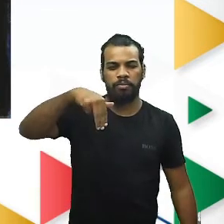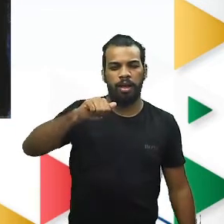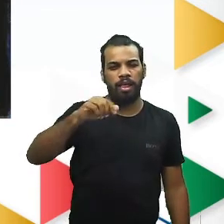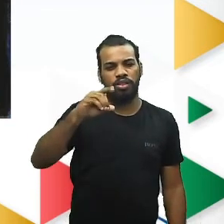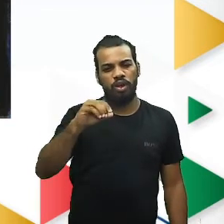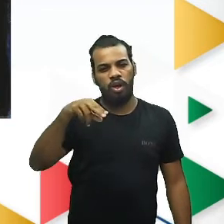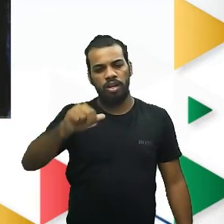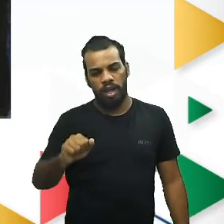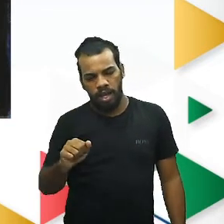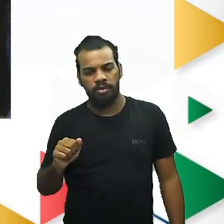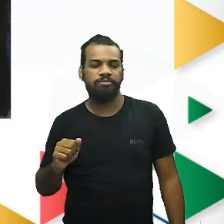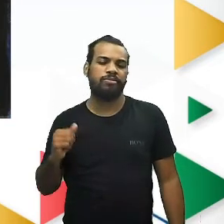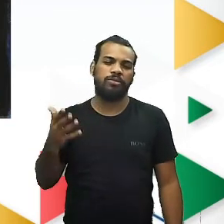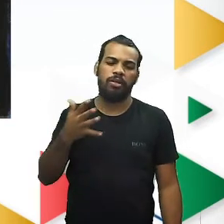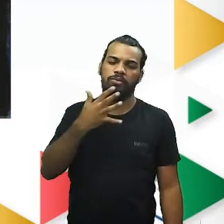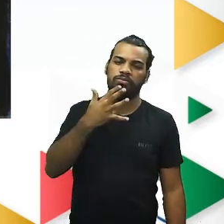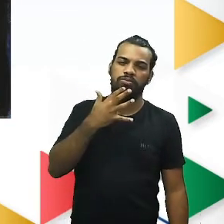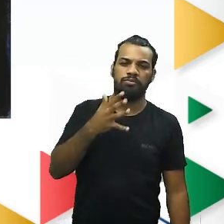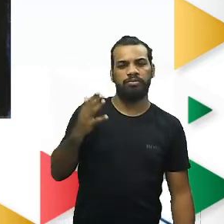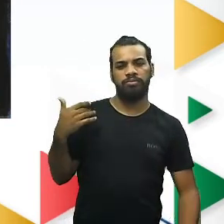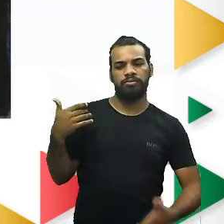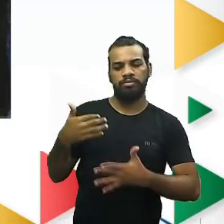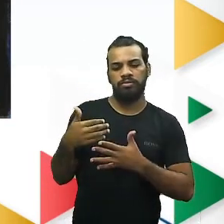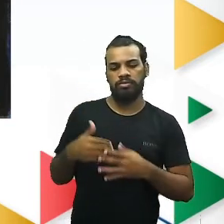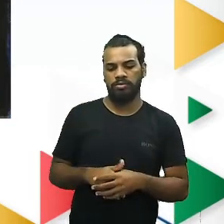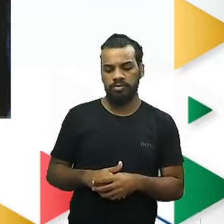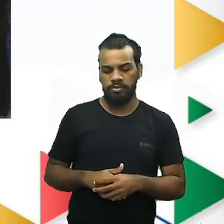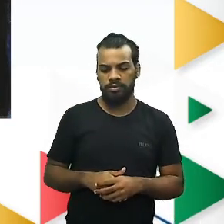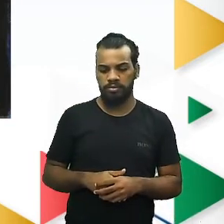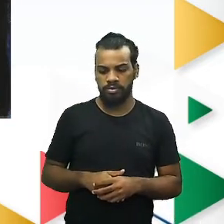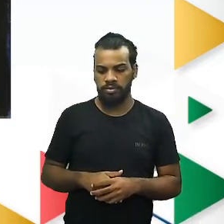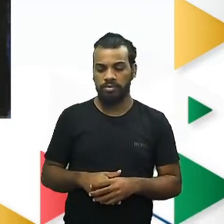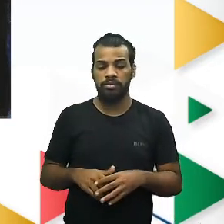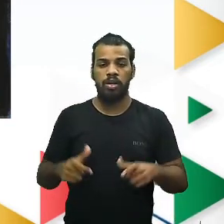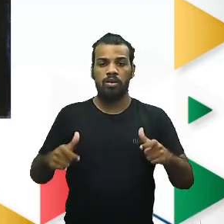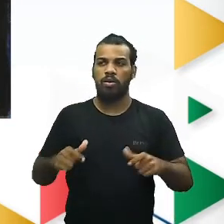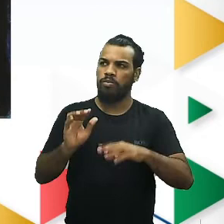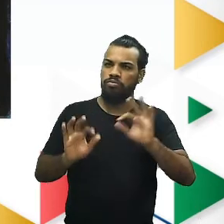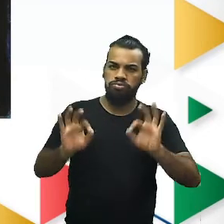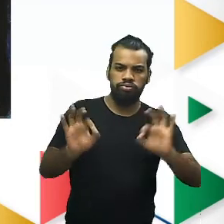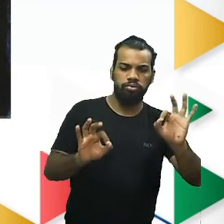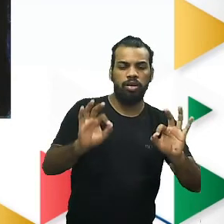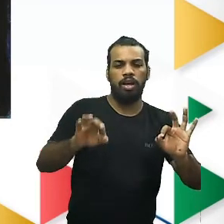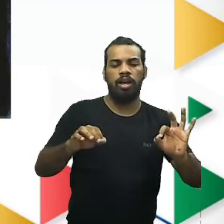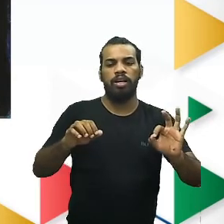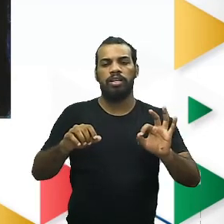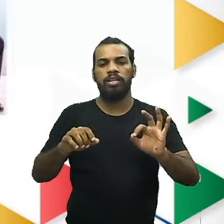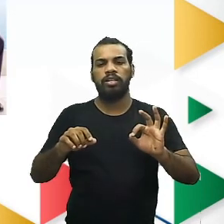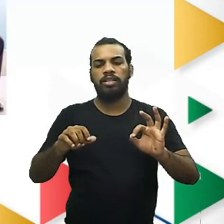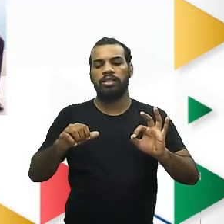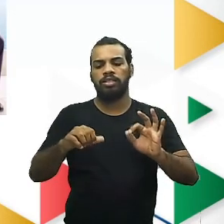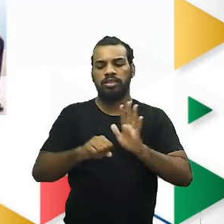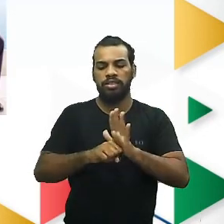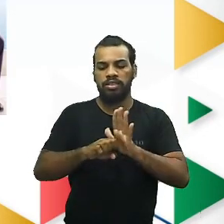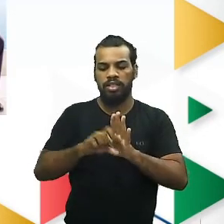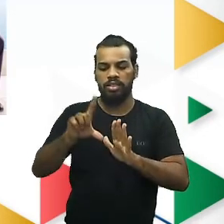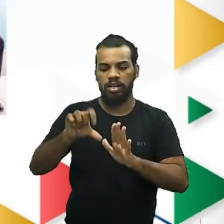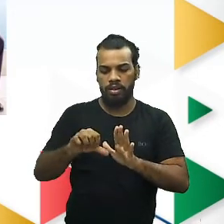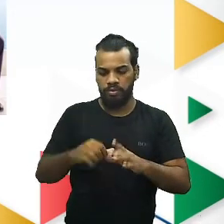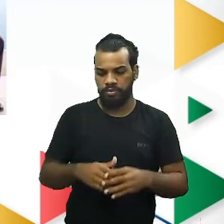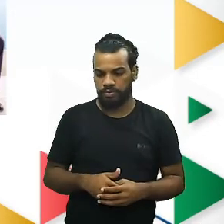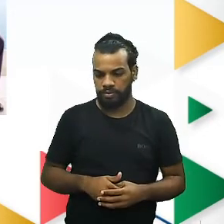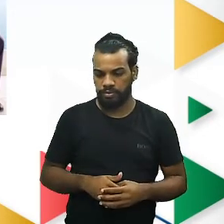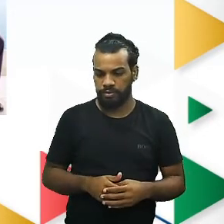músicas contemporâneas, né, mas era ambientado no século XIX. Né? Enfim, também tivemos